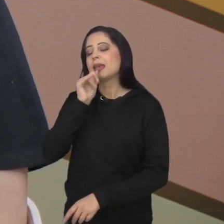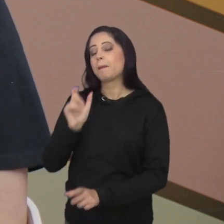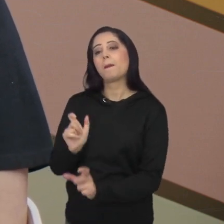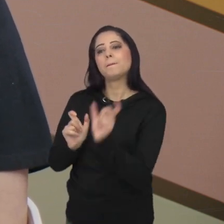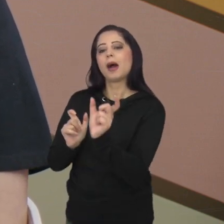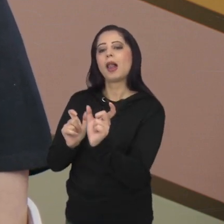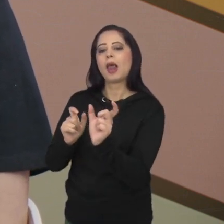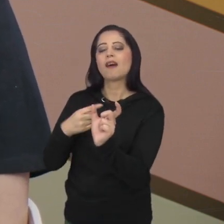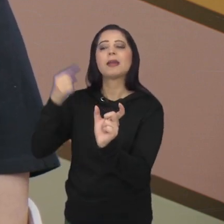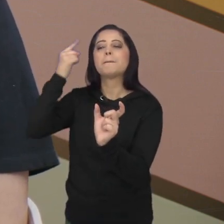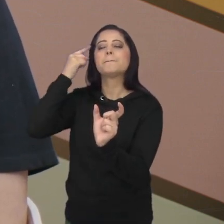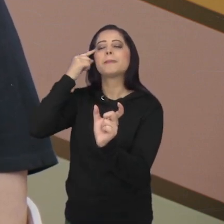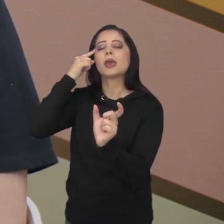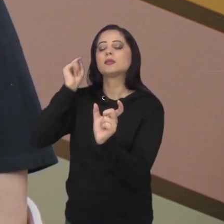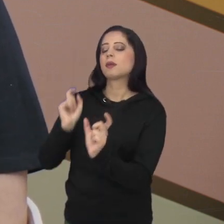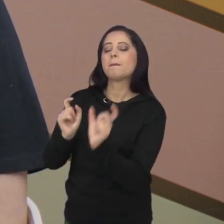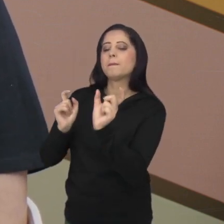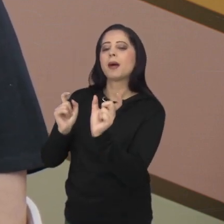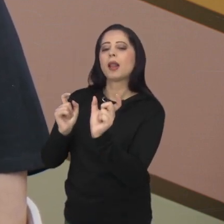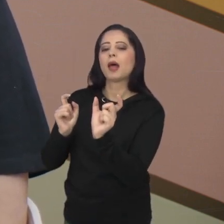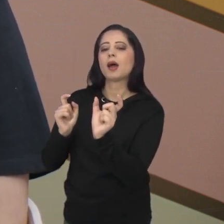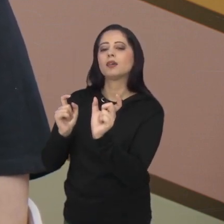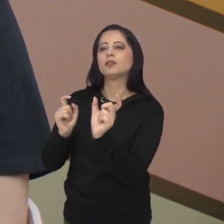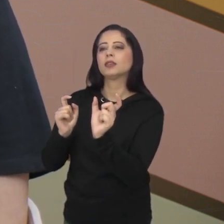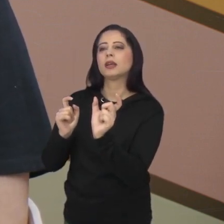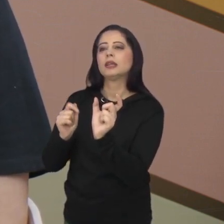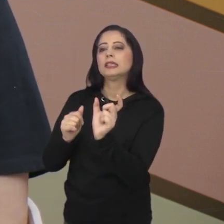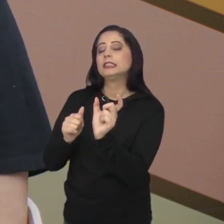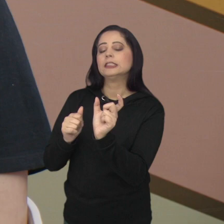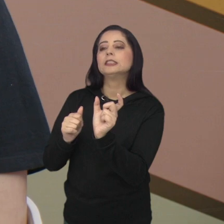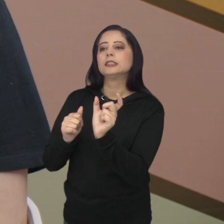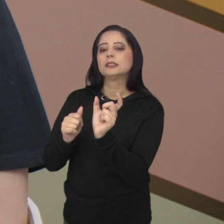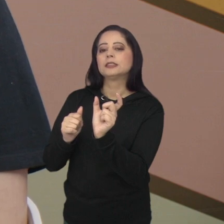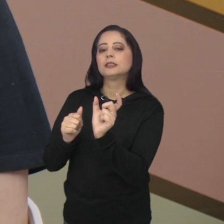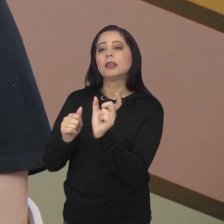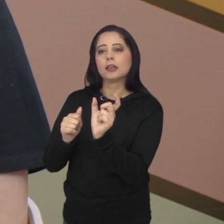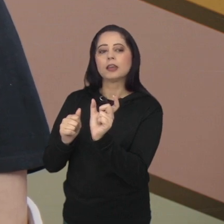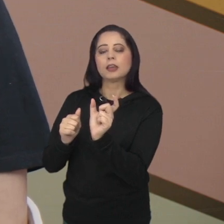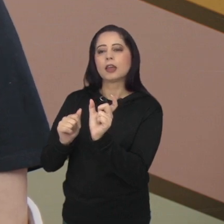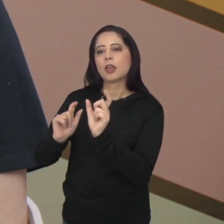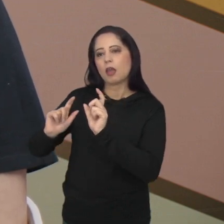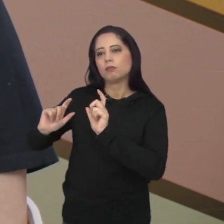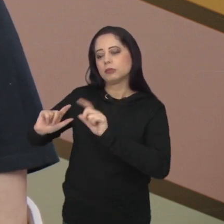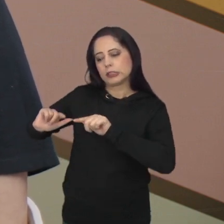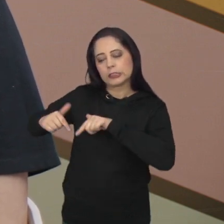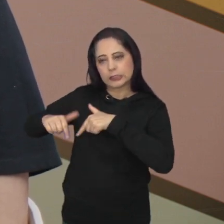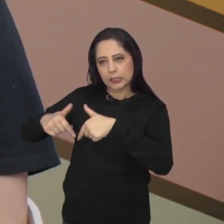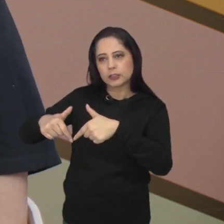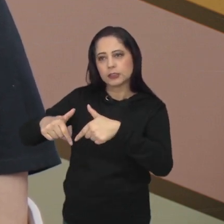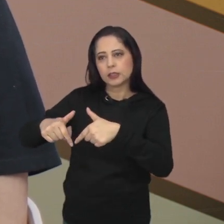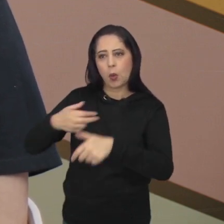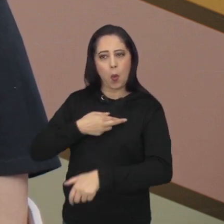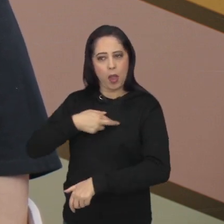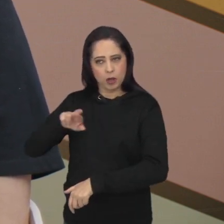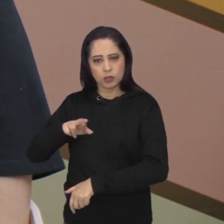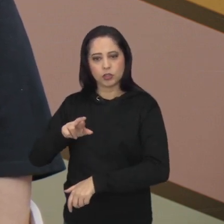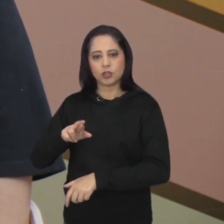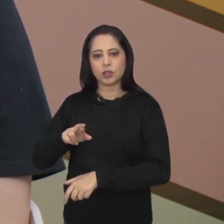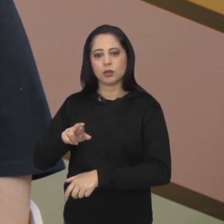palavra oração, que a gente fala. É uma palavra sagrada, que seja sagrada na tradição que você segue.